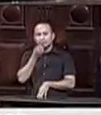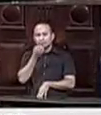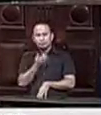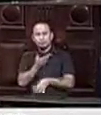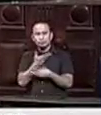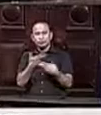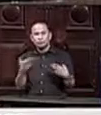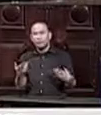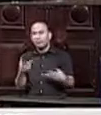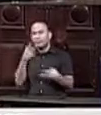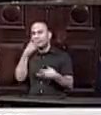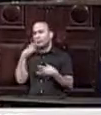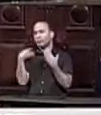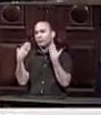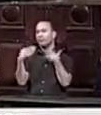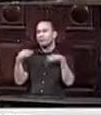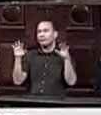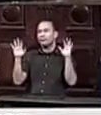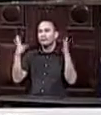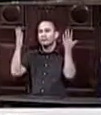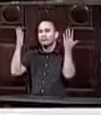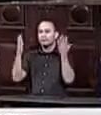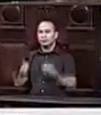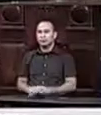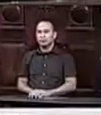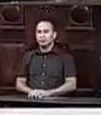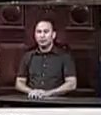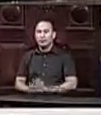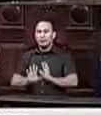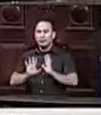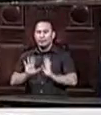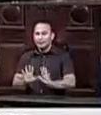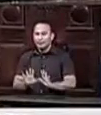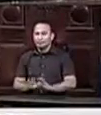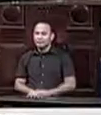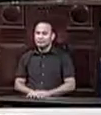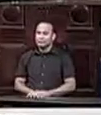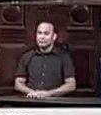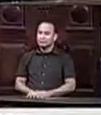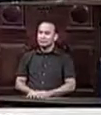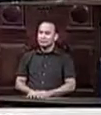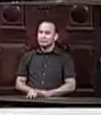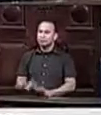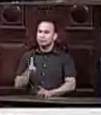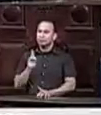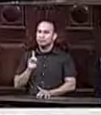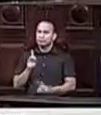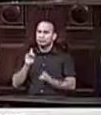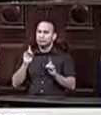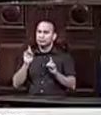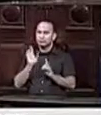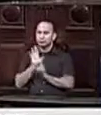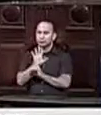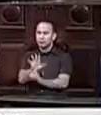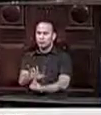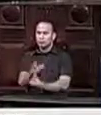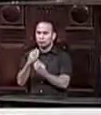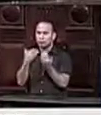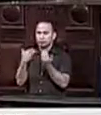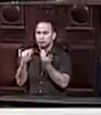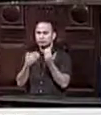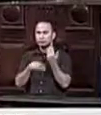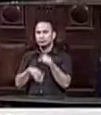quase um dia festivo, mas na medida em que ele representava a participação